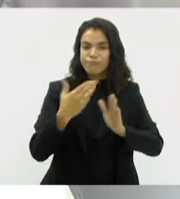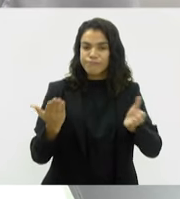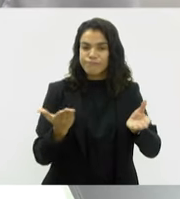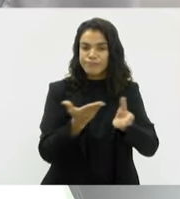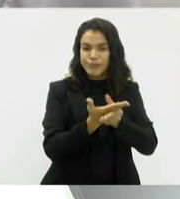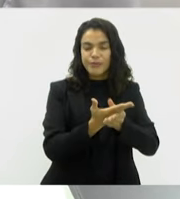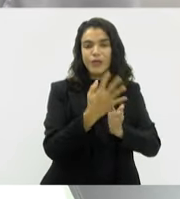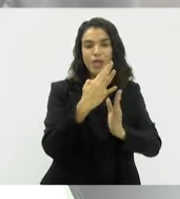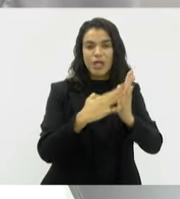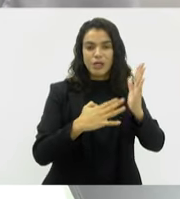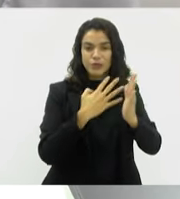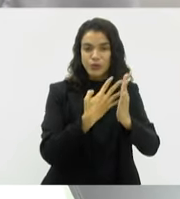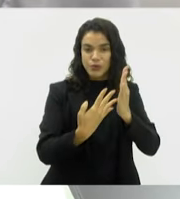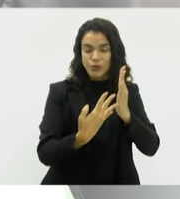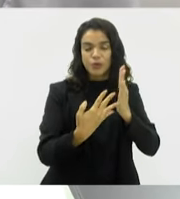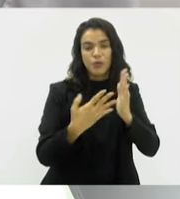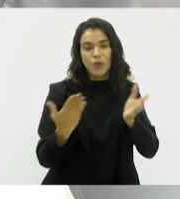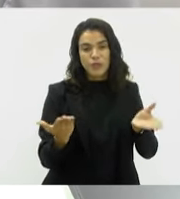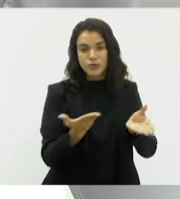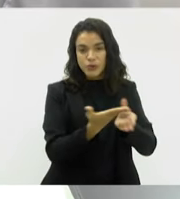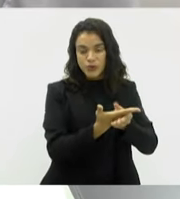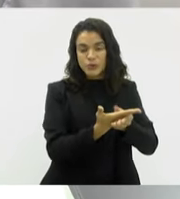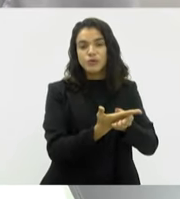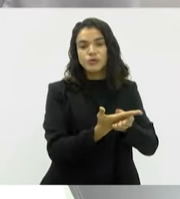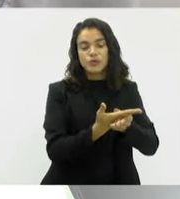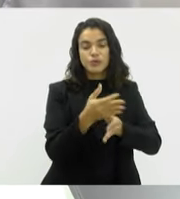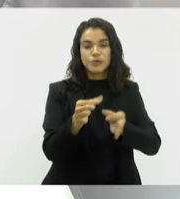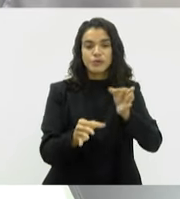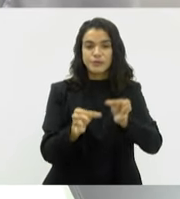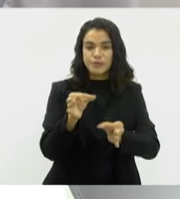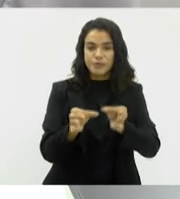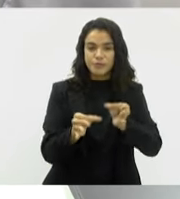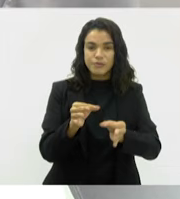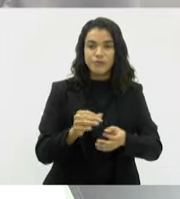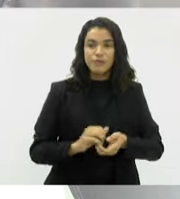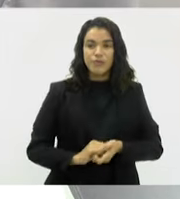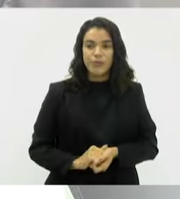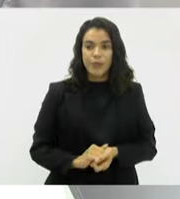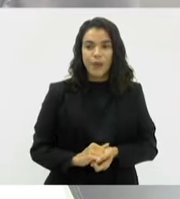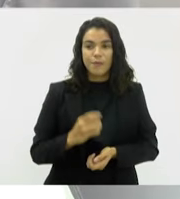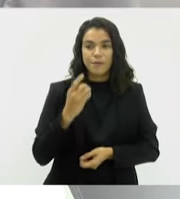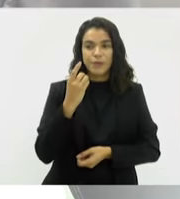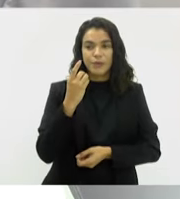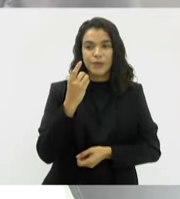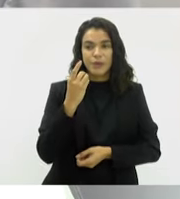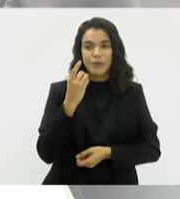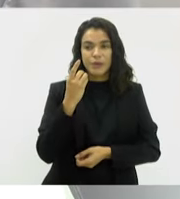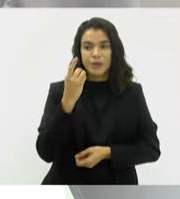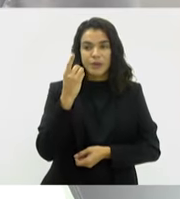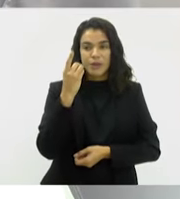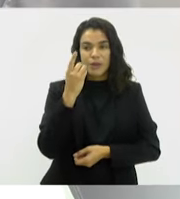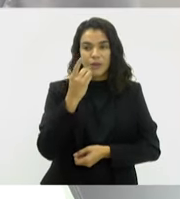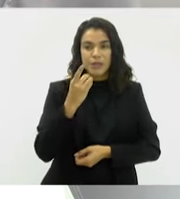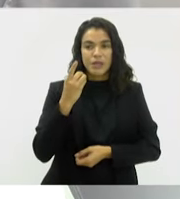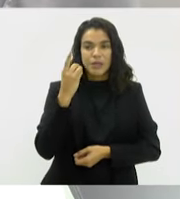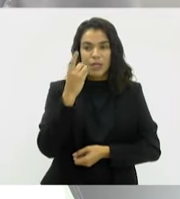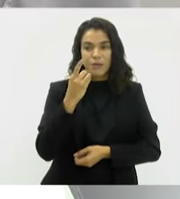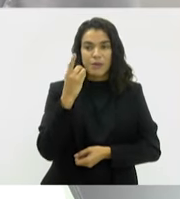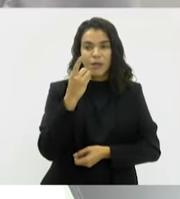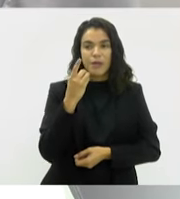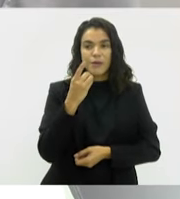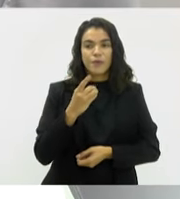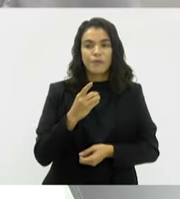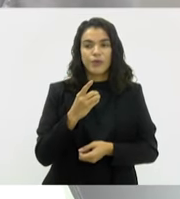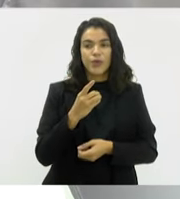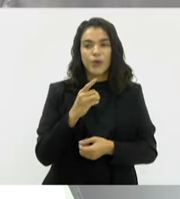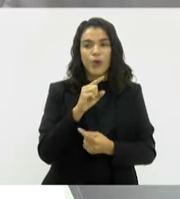súmula, é fruto de uma ação judicial que foi impetrada pela UNALI, no